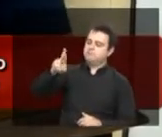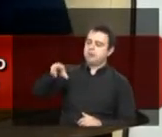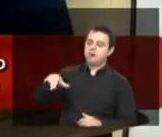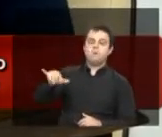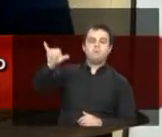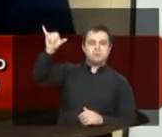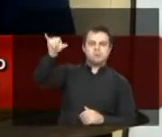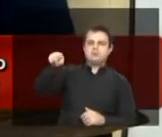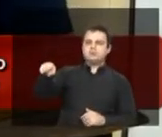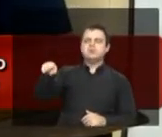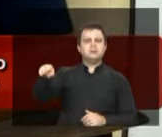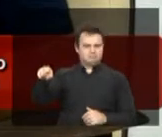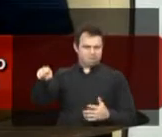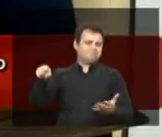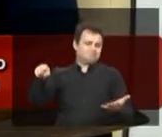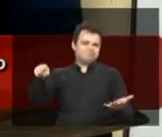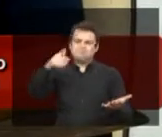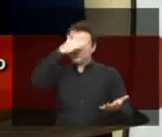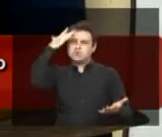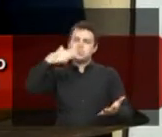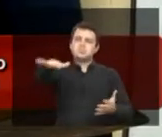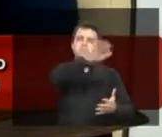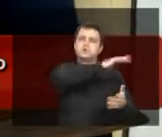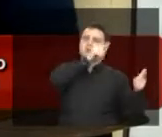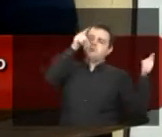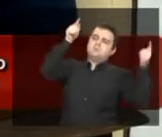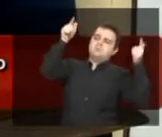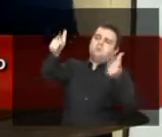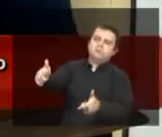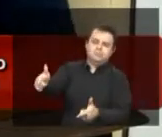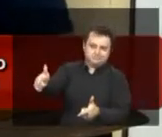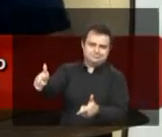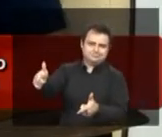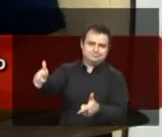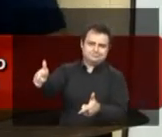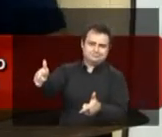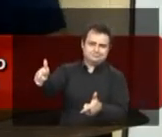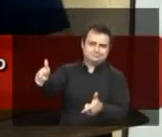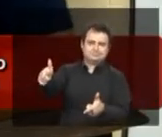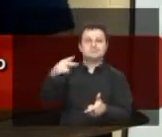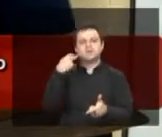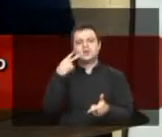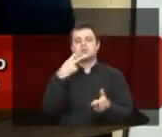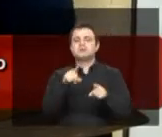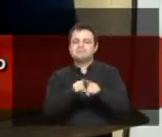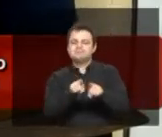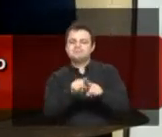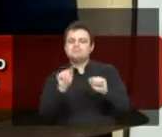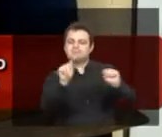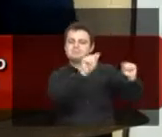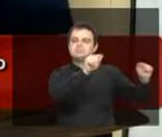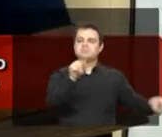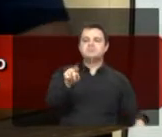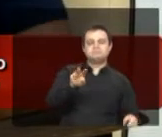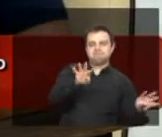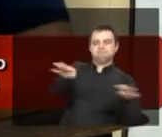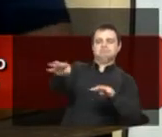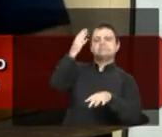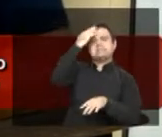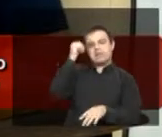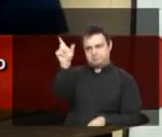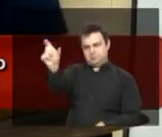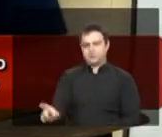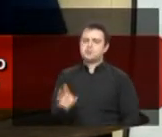O Amauri, ele é muito bem lembrado, não só por mim, mas por outros vereadores aqui. Mas eu queria refrescar a memória